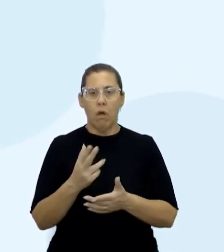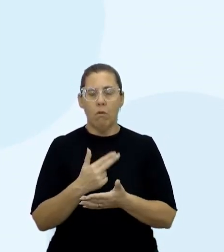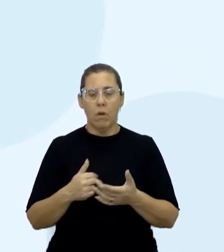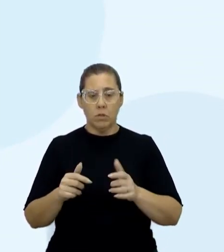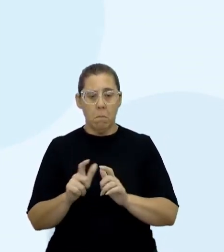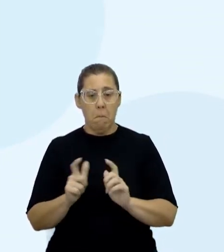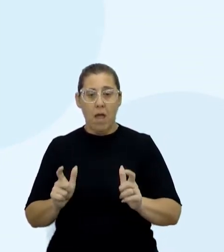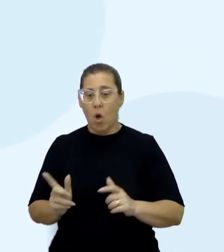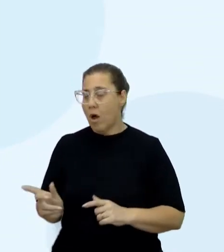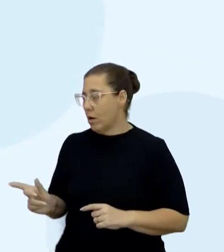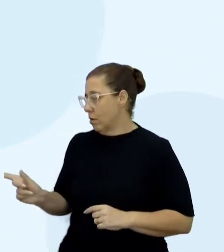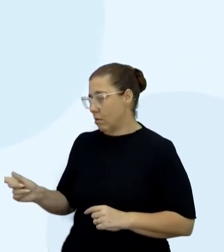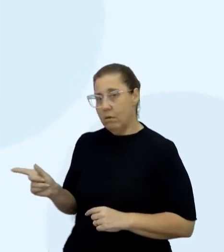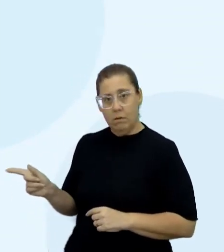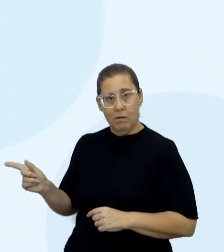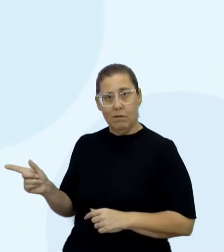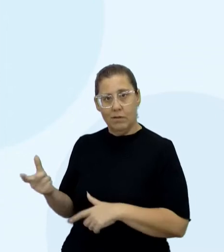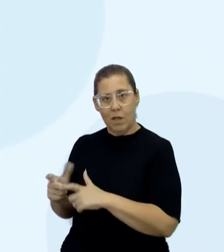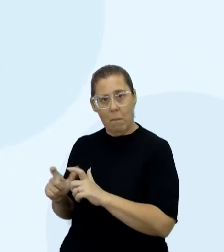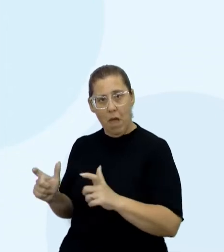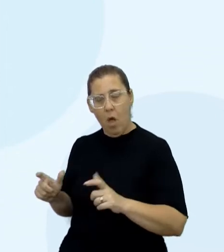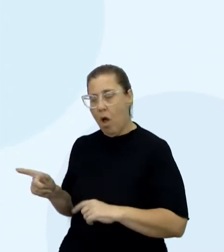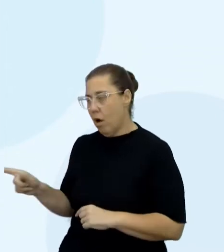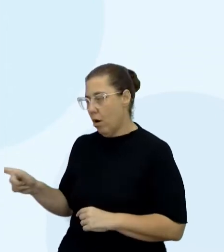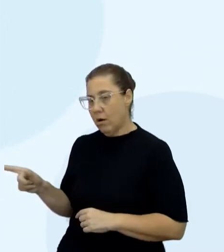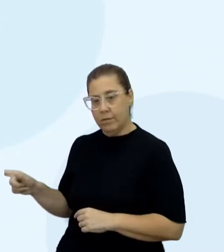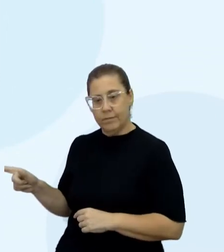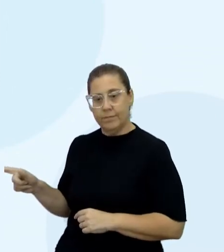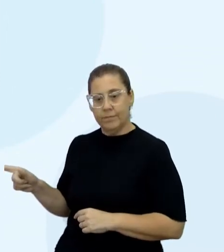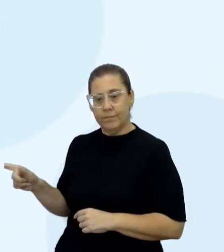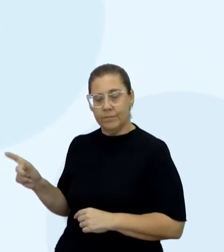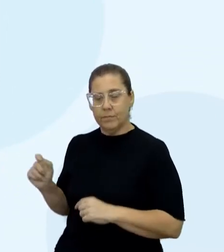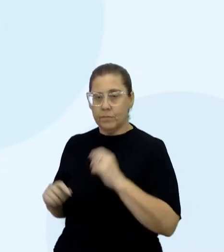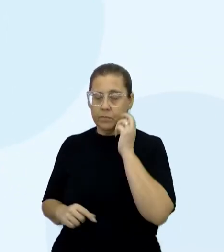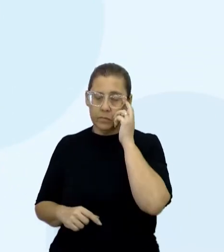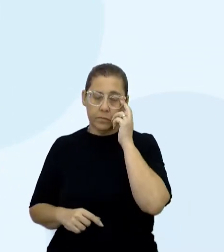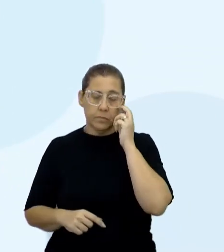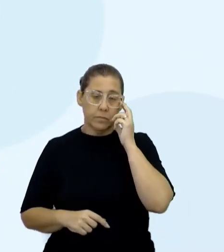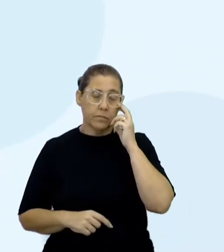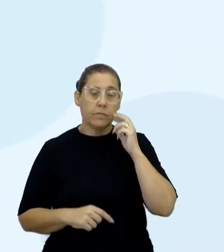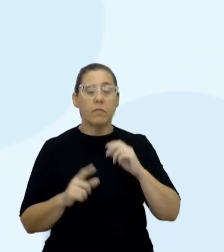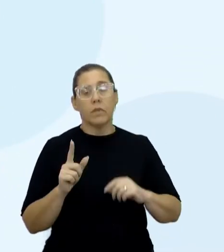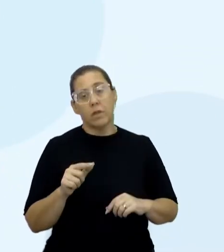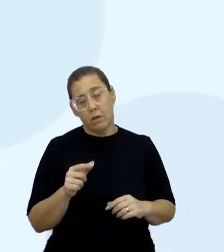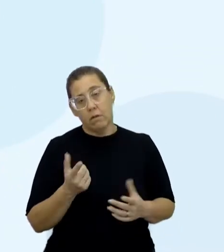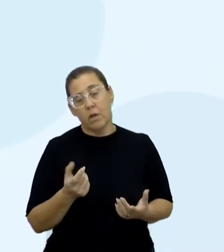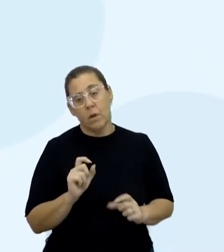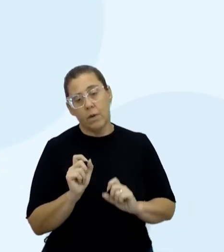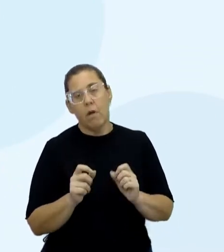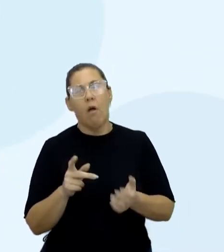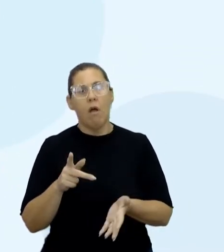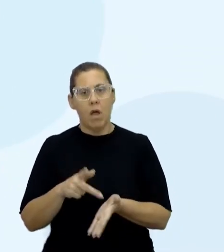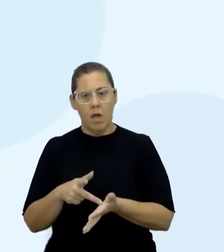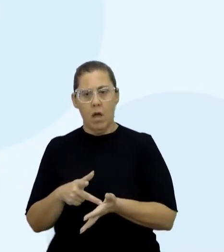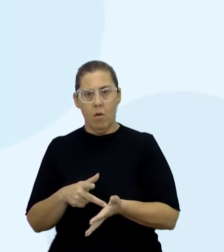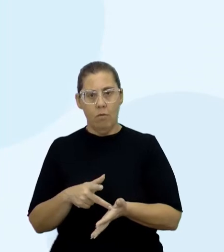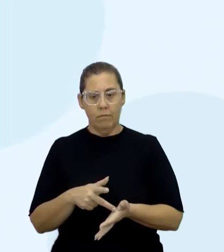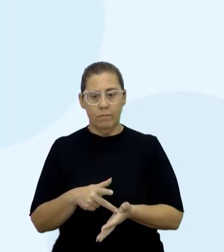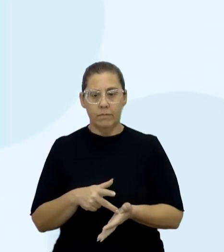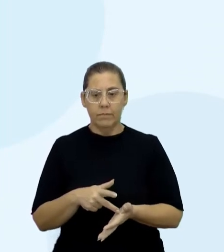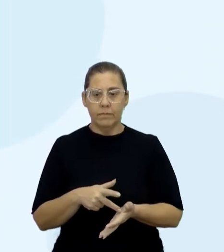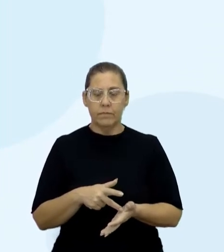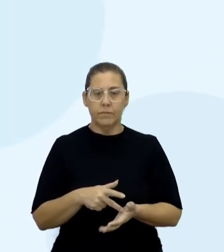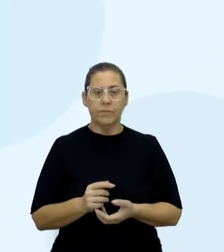maior agora, aumentada. A classificação dessa imagem aqui, portanto, é real,